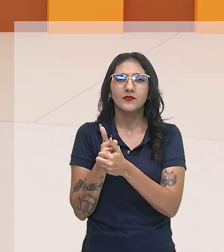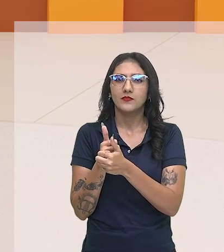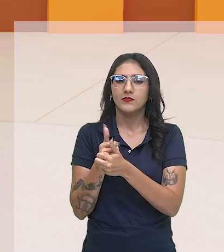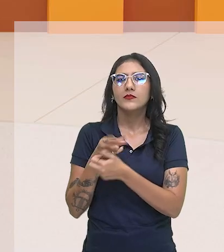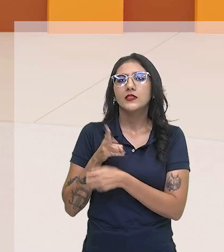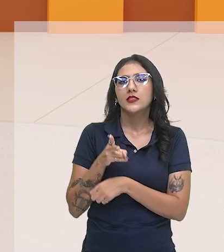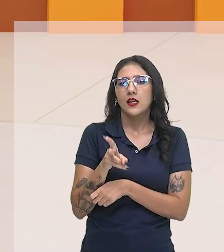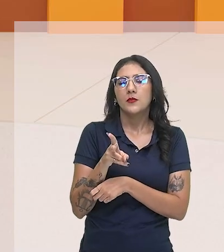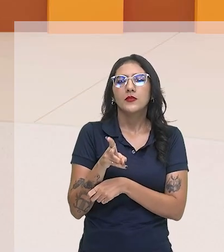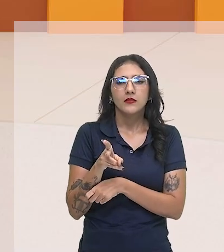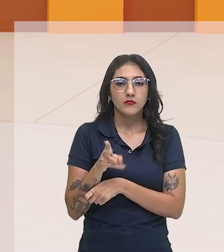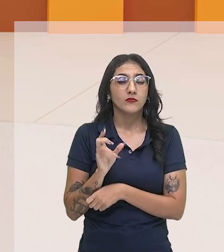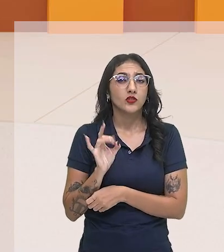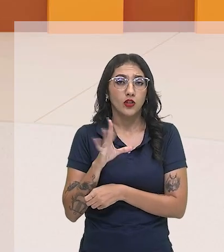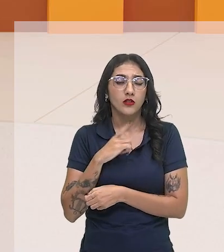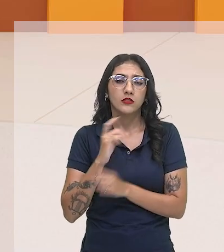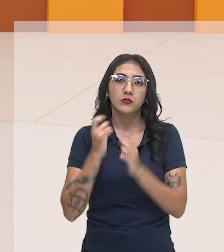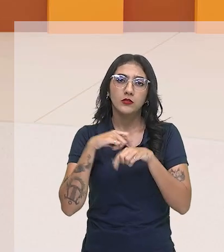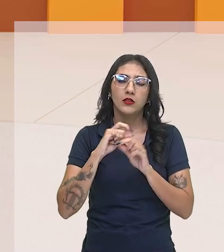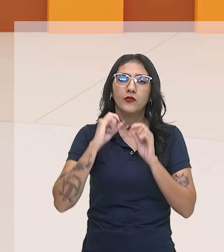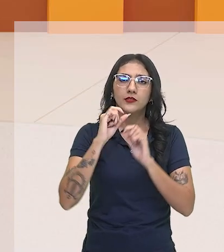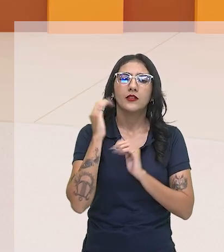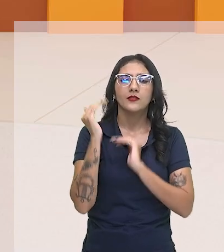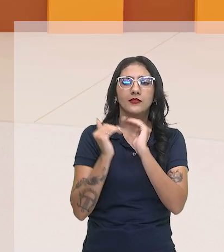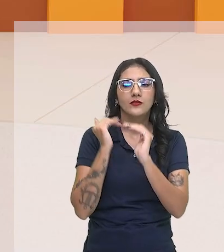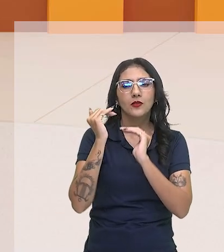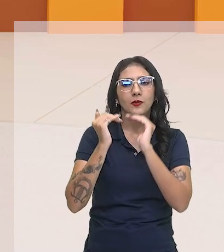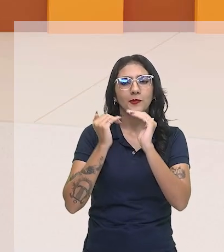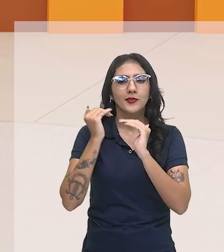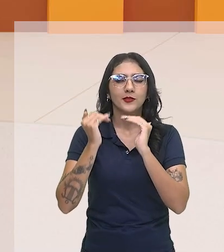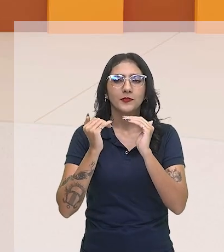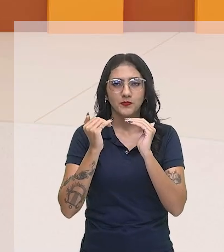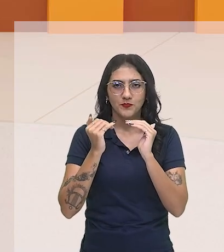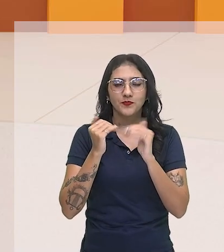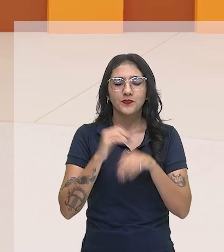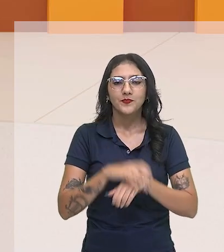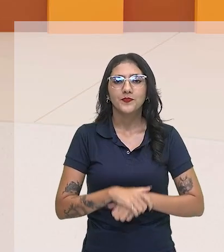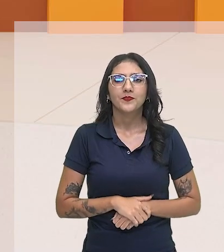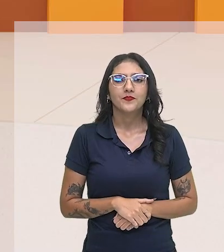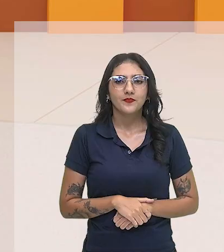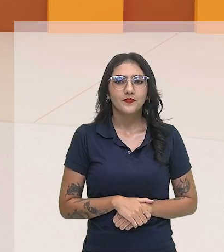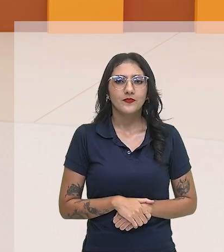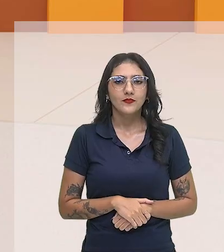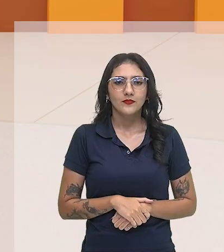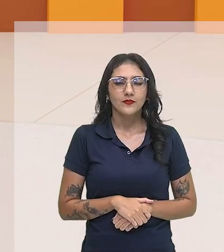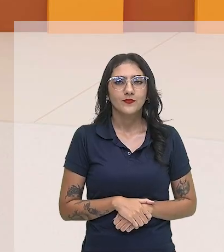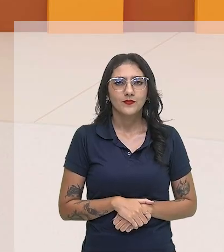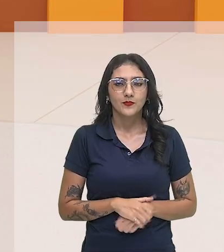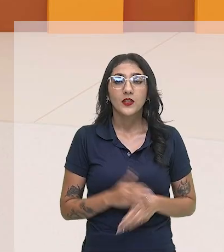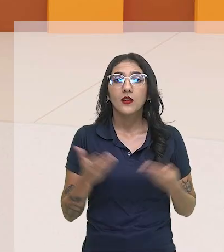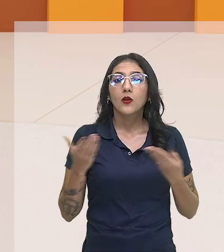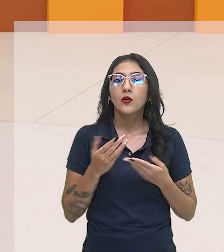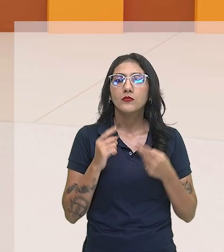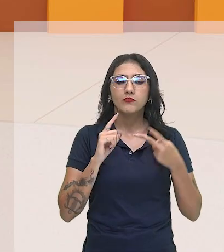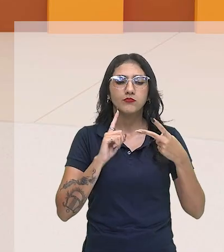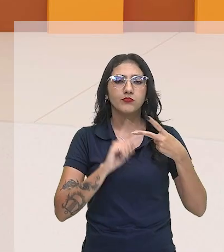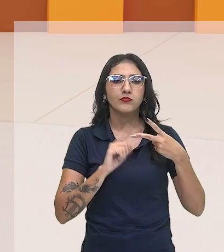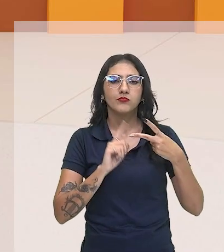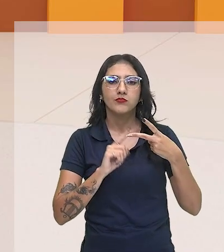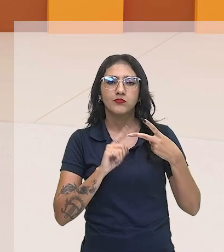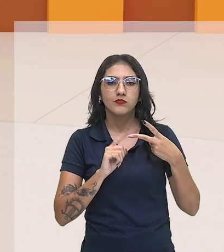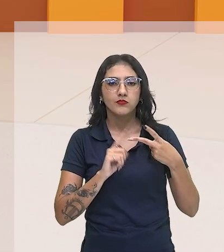o que possibilita o desenvolvimento da autoconfiança. Aí ele vem para a segunda esfera, que é a esfera